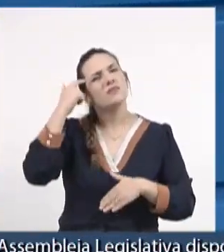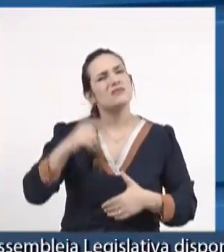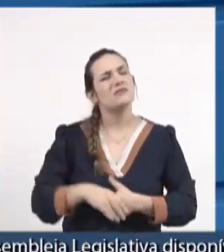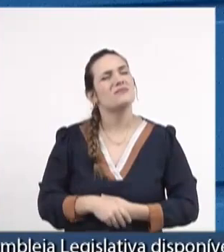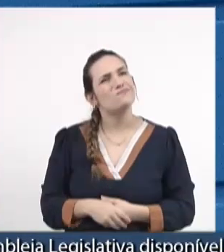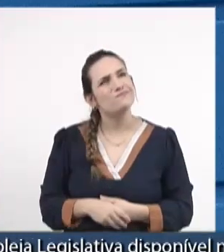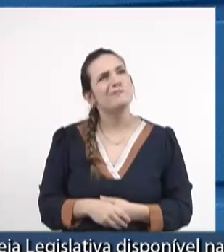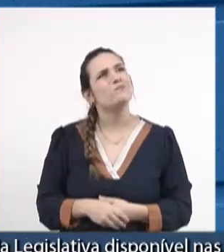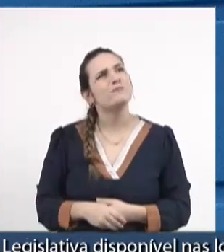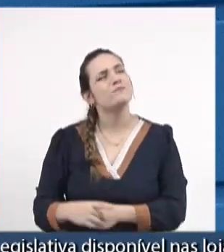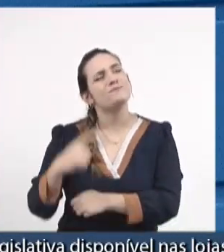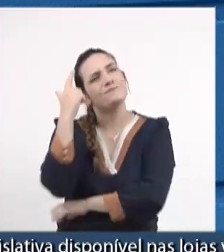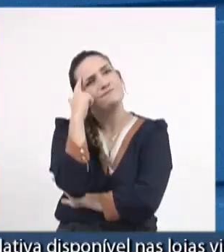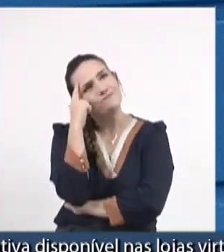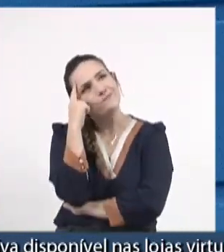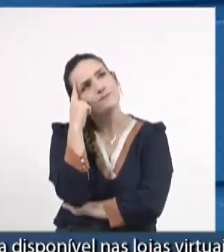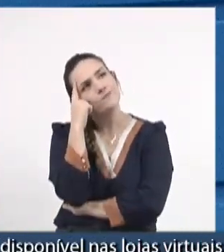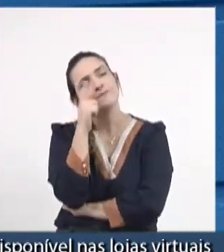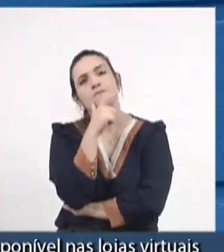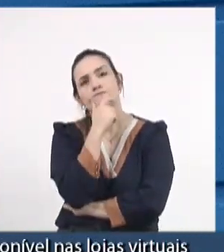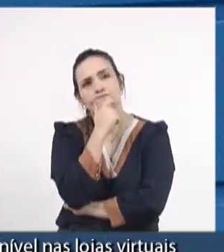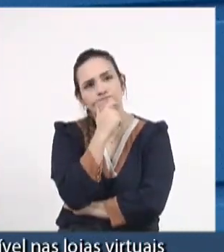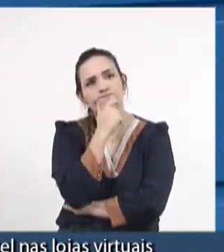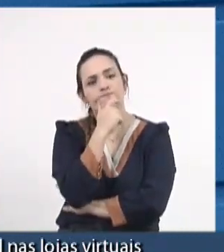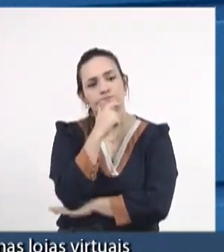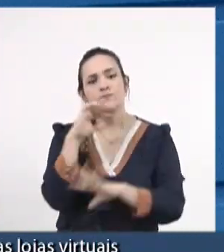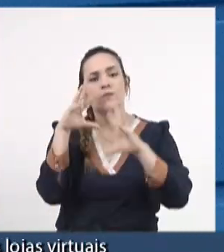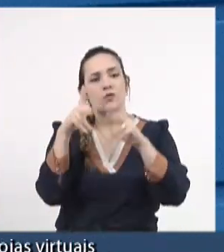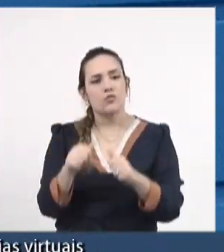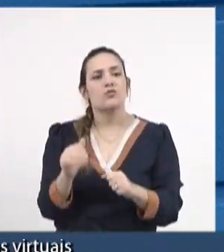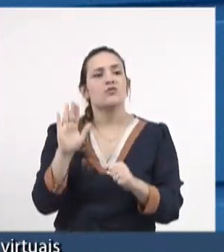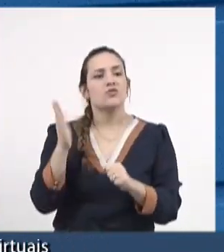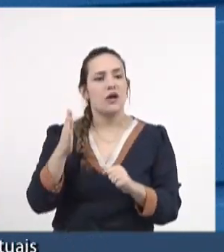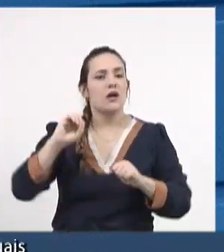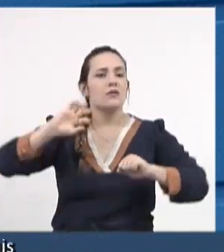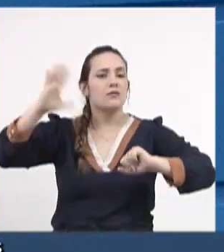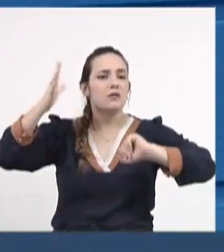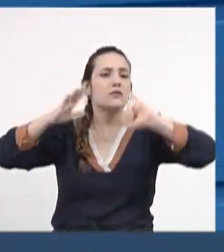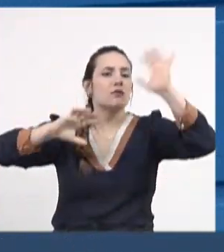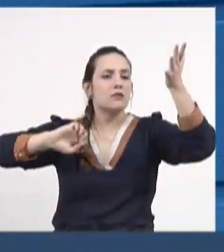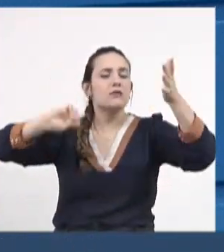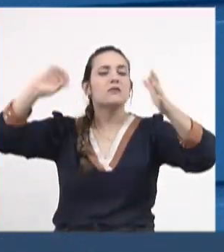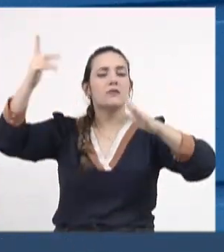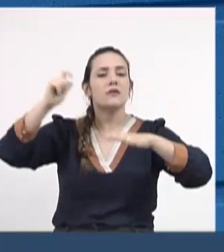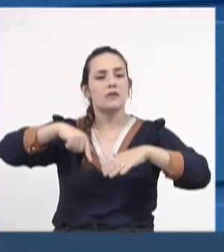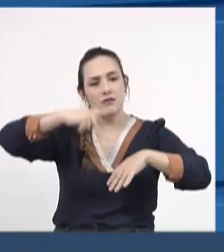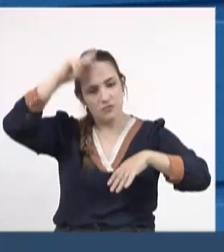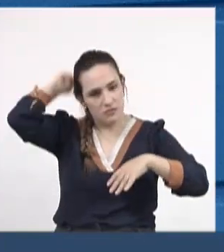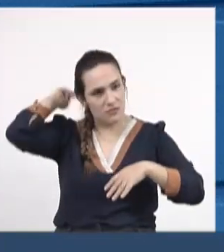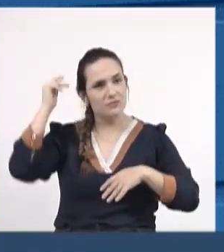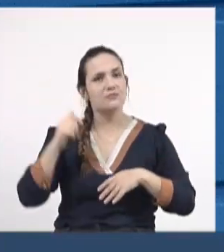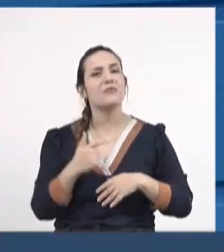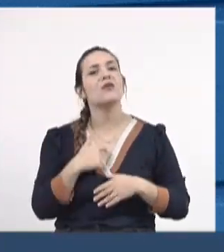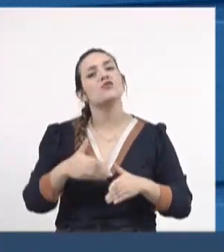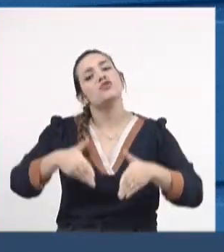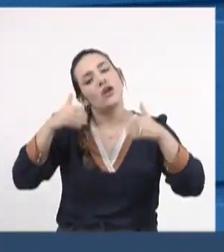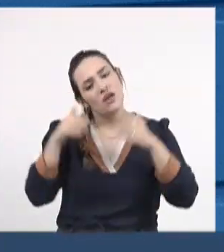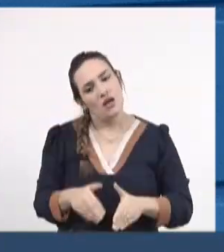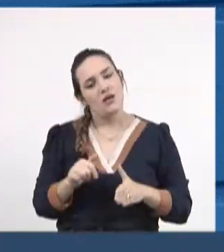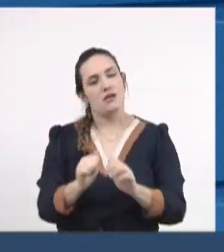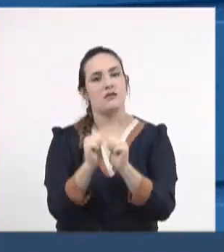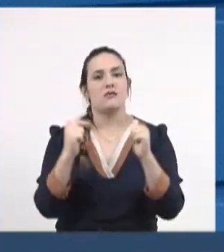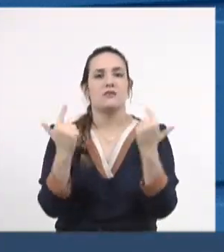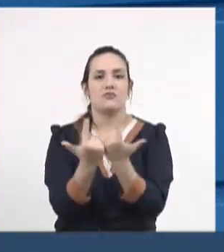como um feedback na minha mente de tudo que nós passamos aqui, deputado Paulo Corrêa. Desde que eu cheguei nesse